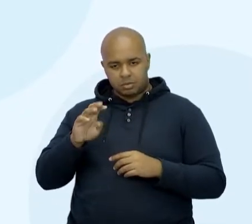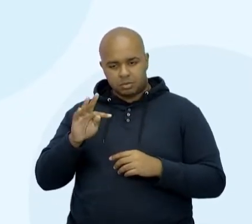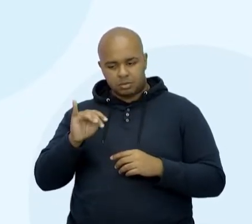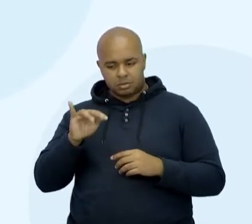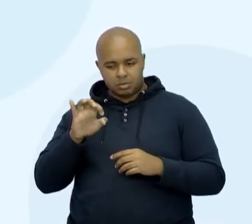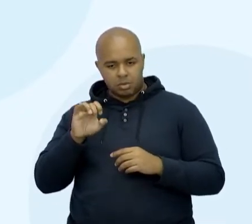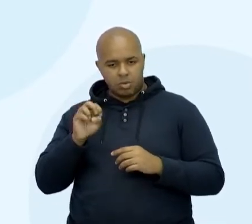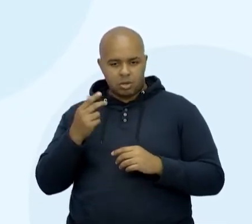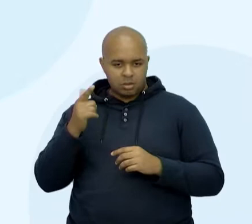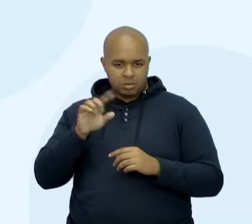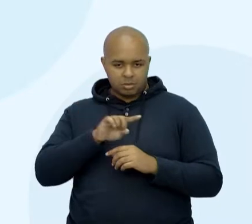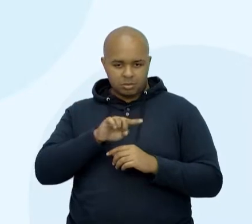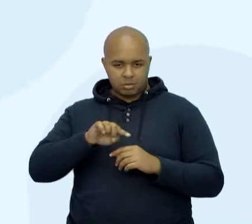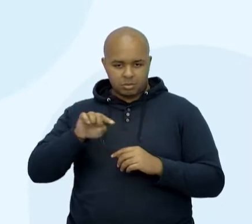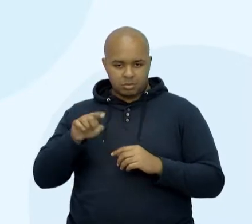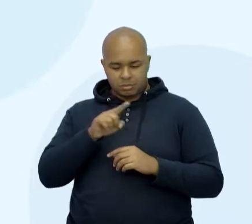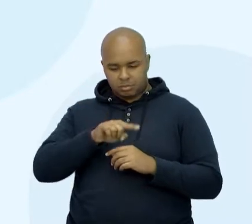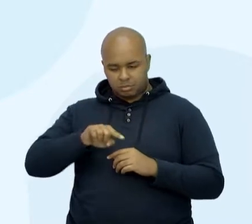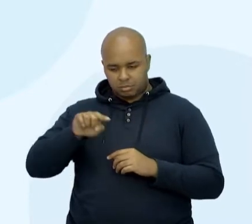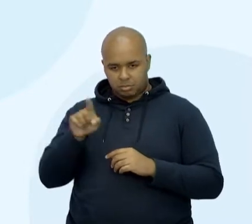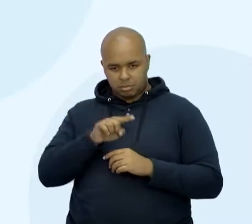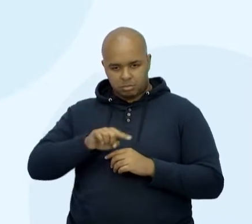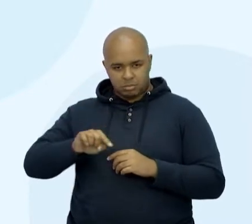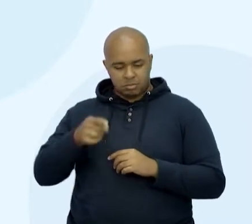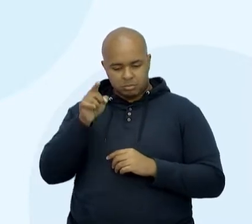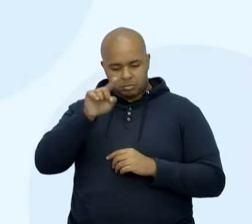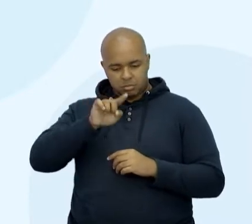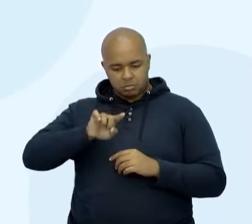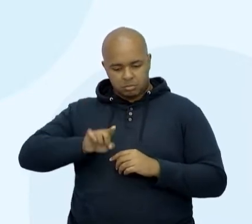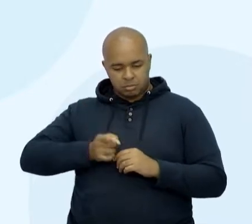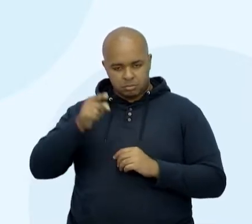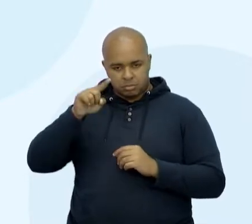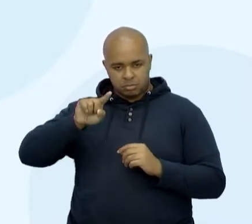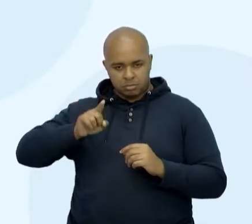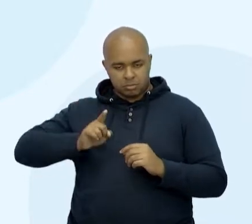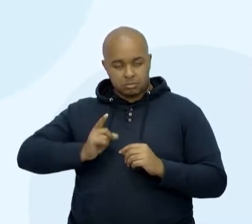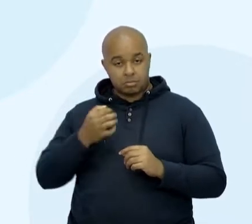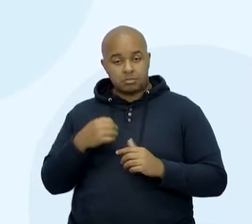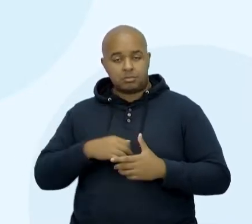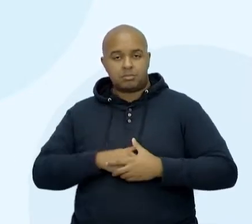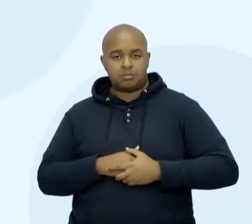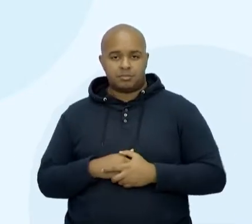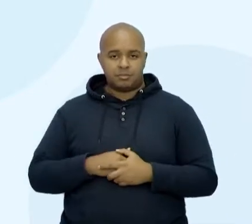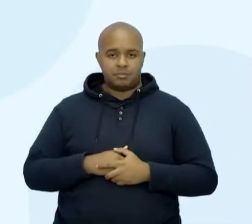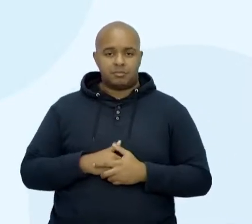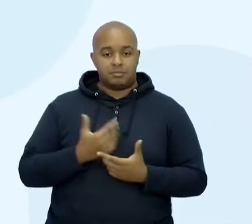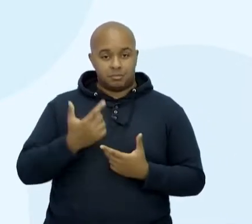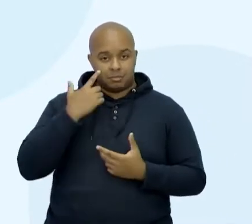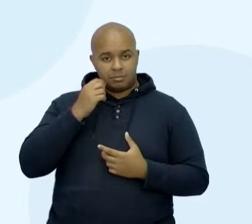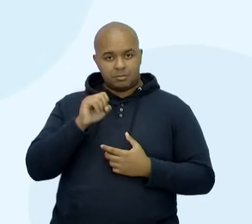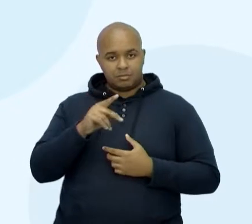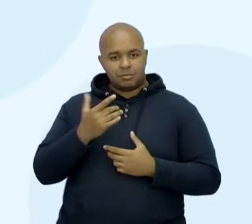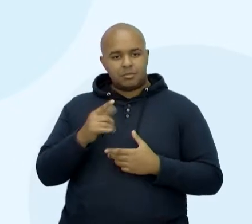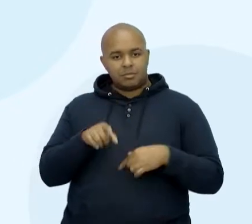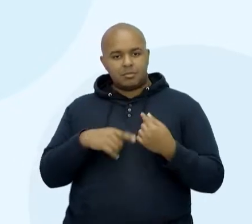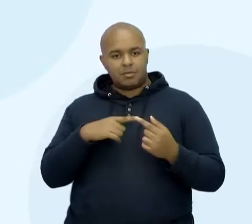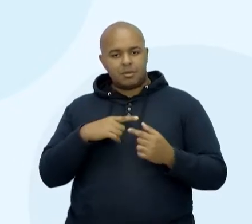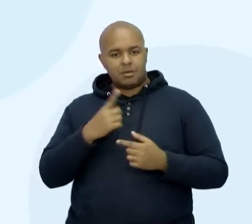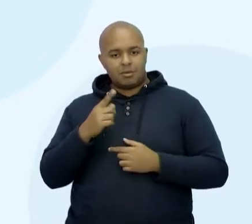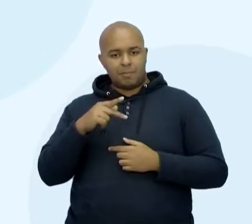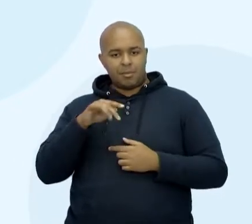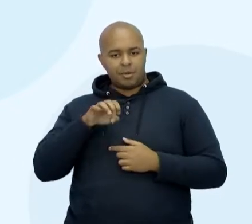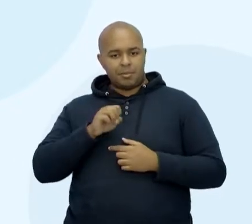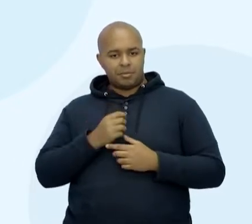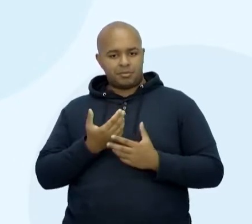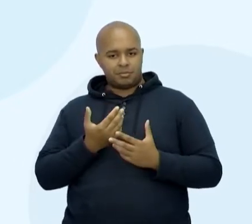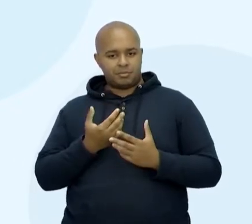de linhas, né? Cadeias ramificadas aqui, linhas cruzadas, tá? Ok? E aqui eu tenho um polímero